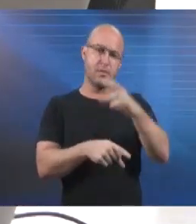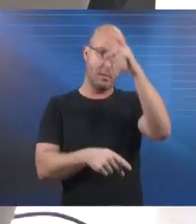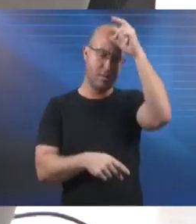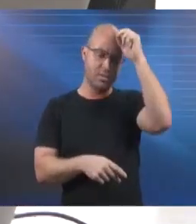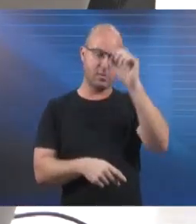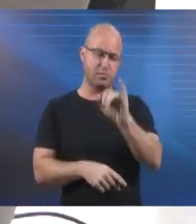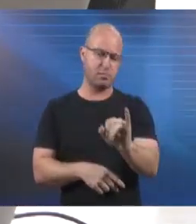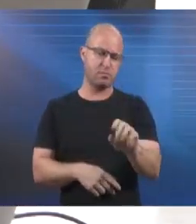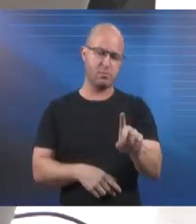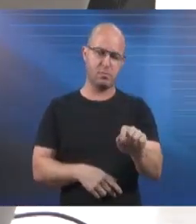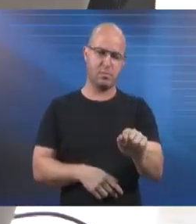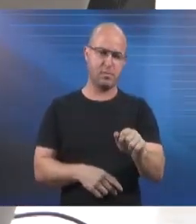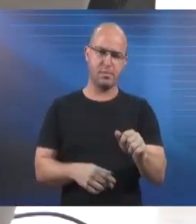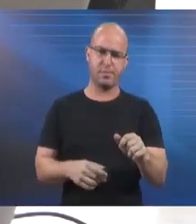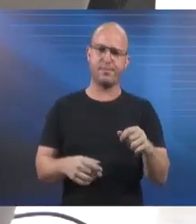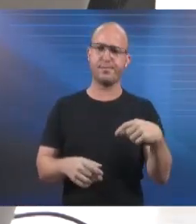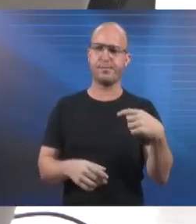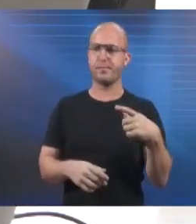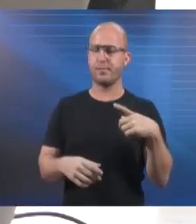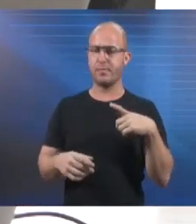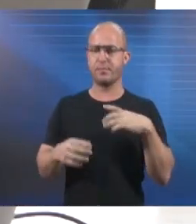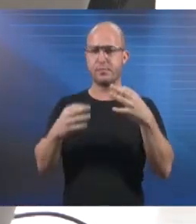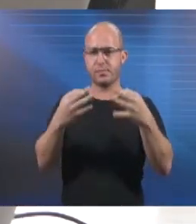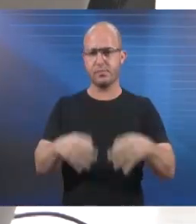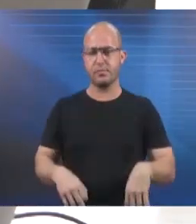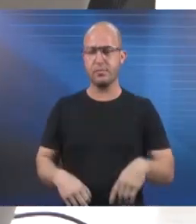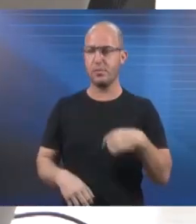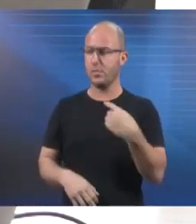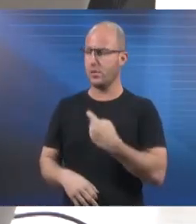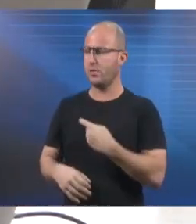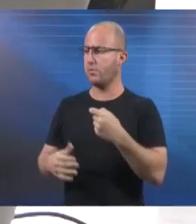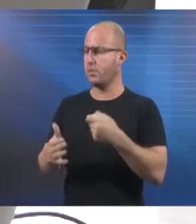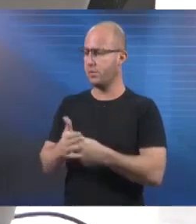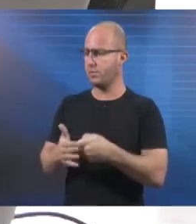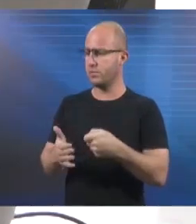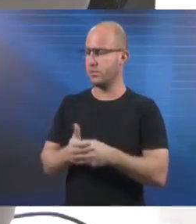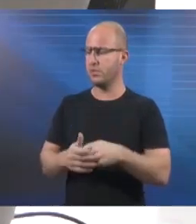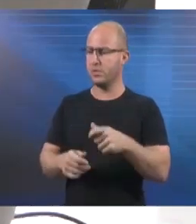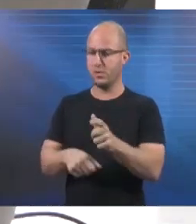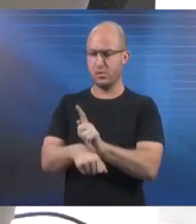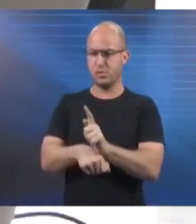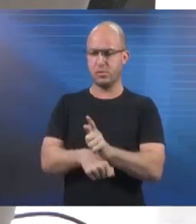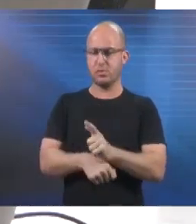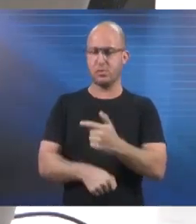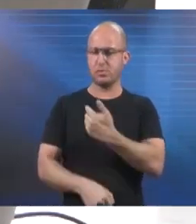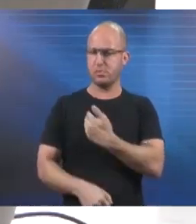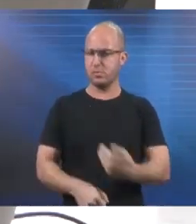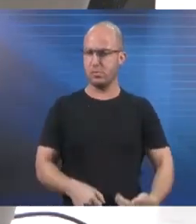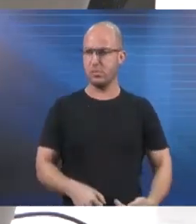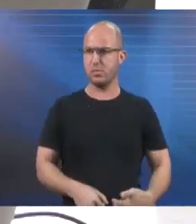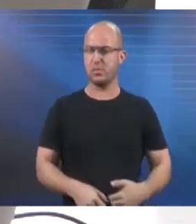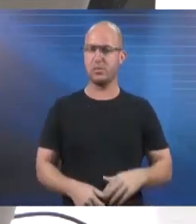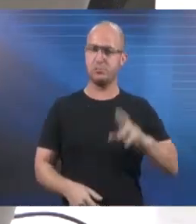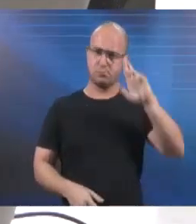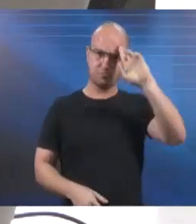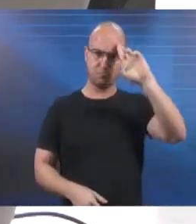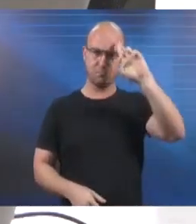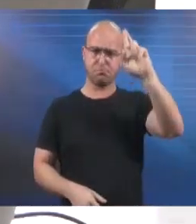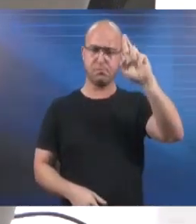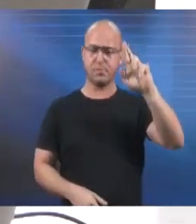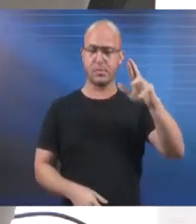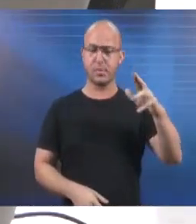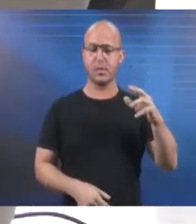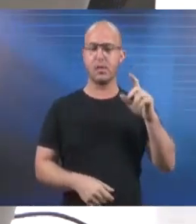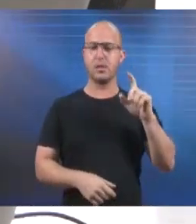nós temos que ter a obrigação como gestores Públicos como autoridade